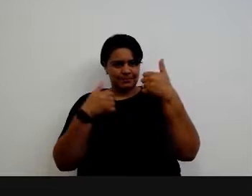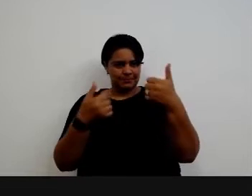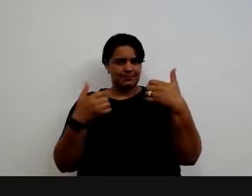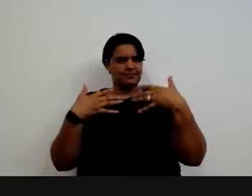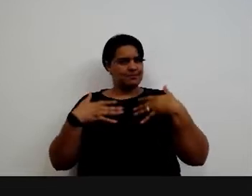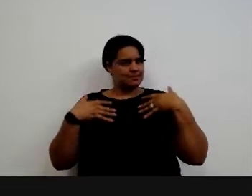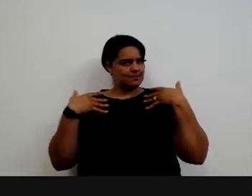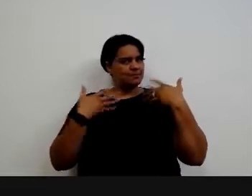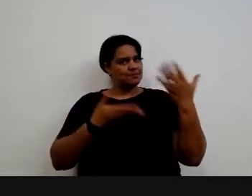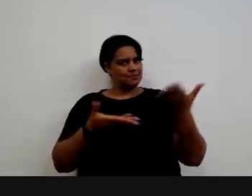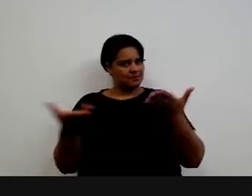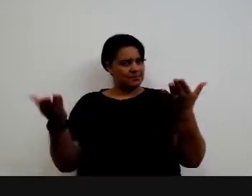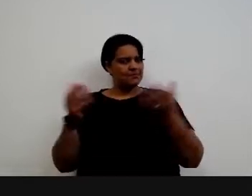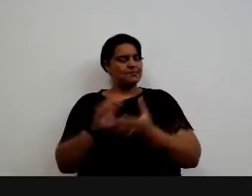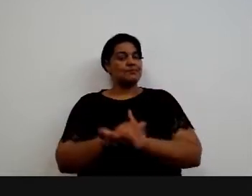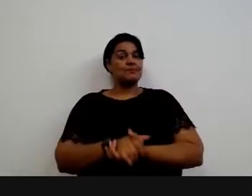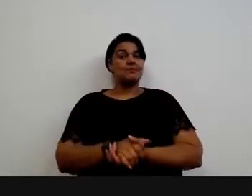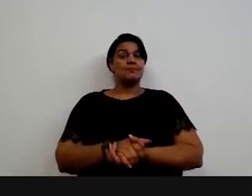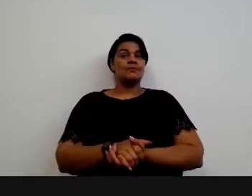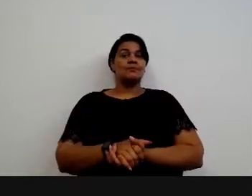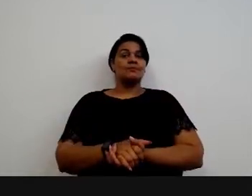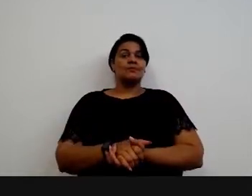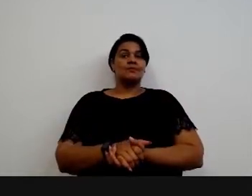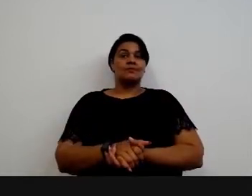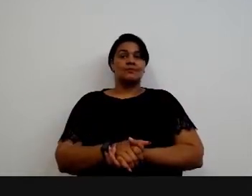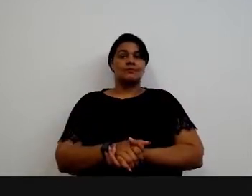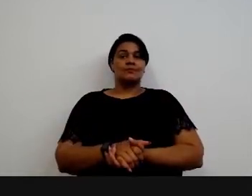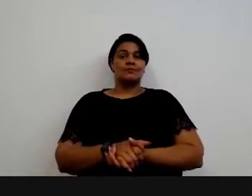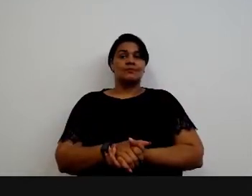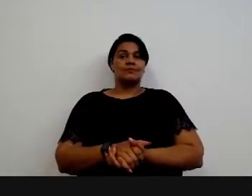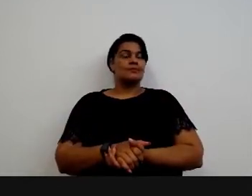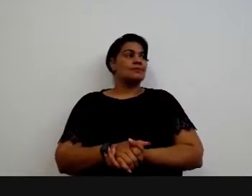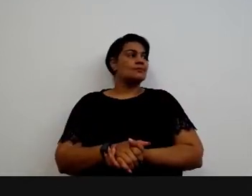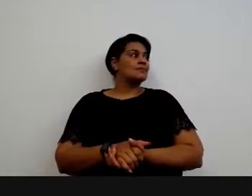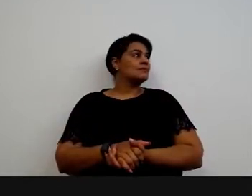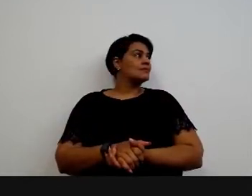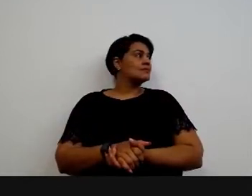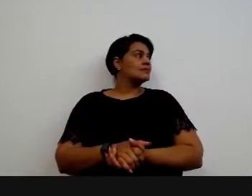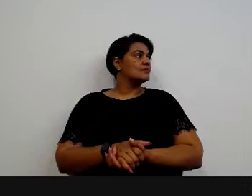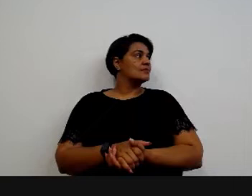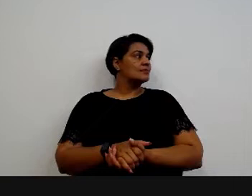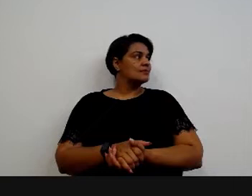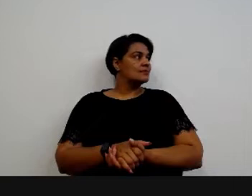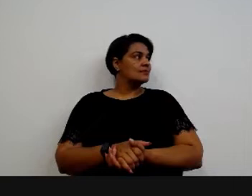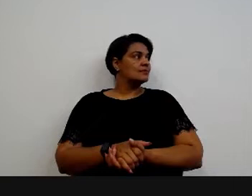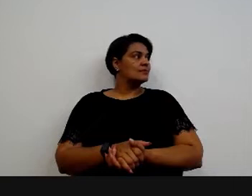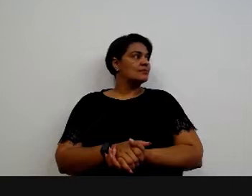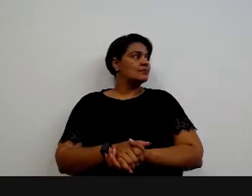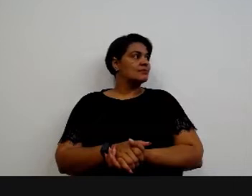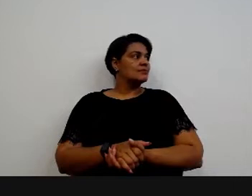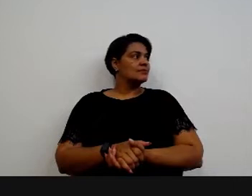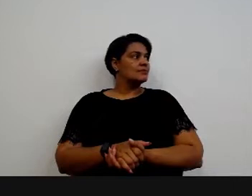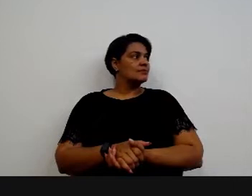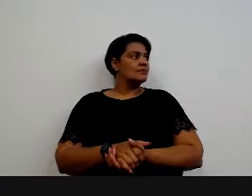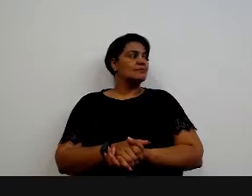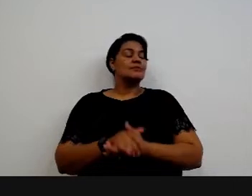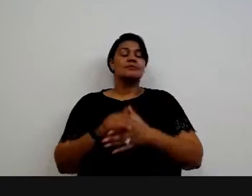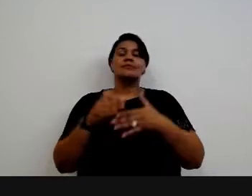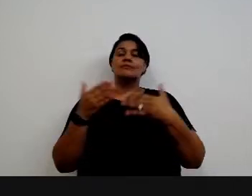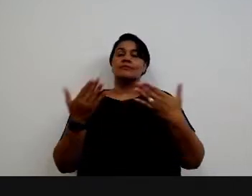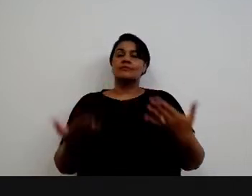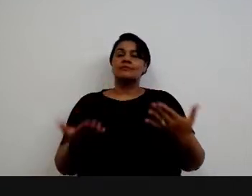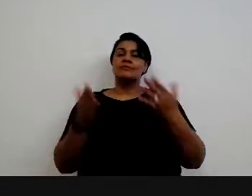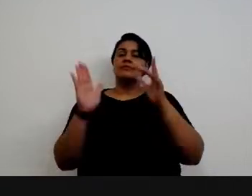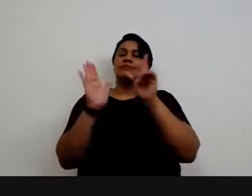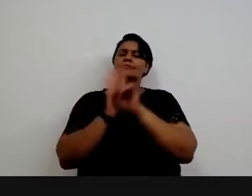aqui também, viu? Então, Ruth, conta para a gente aí, qual é o teu ponto de vista sobre educação para a democracia